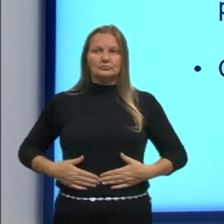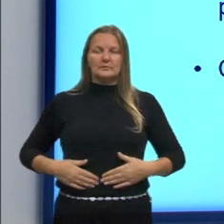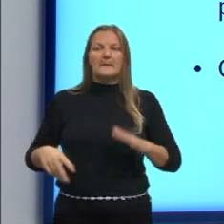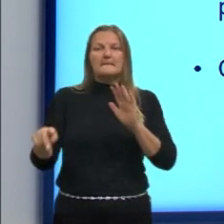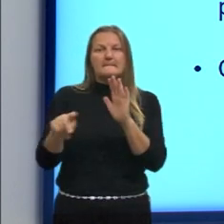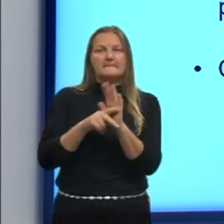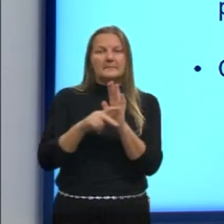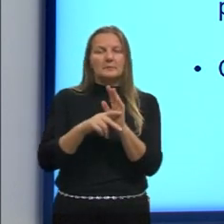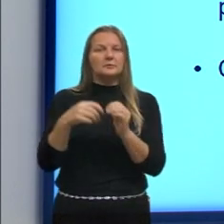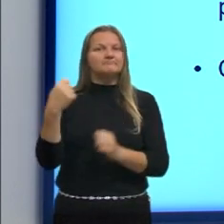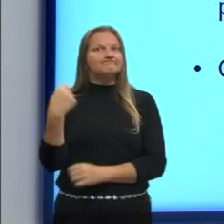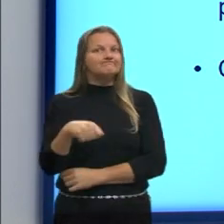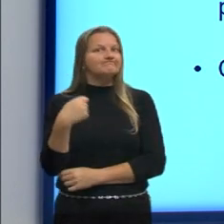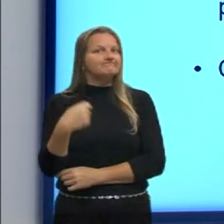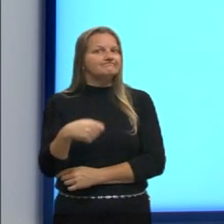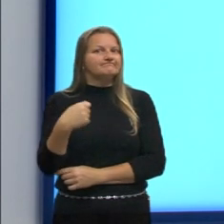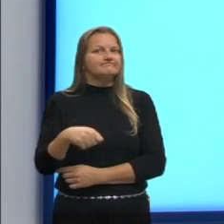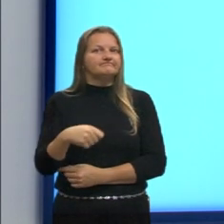essenciais